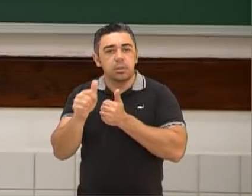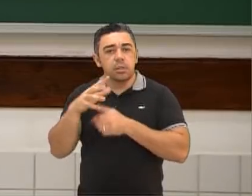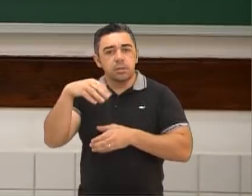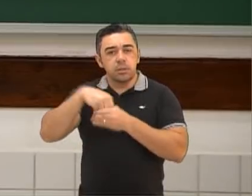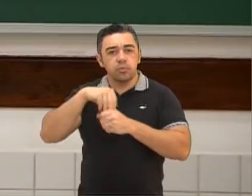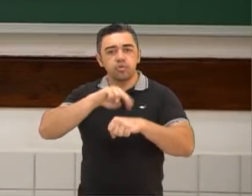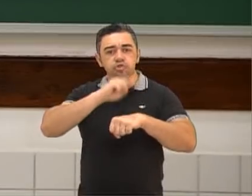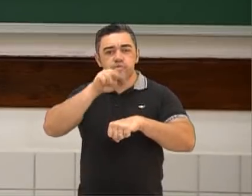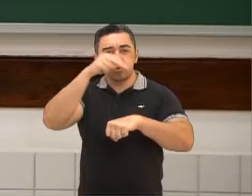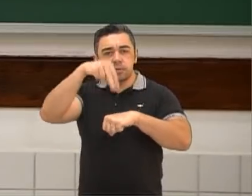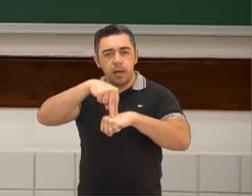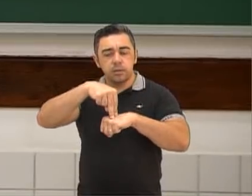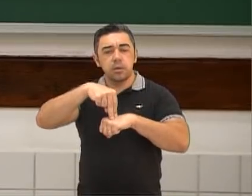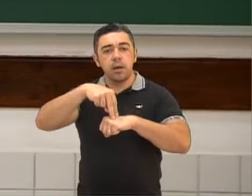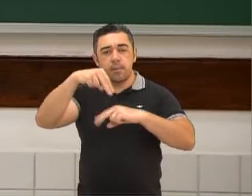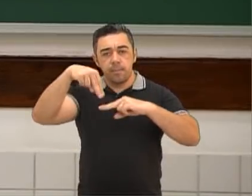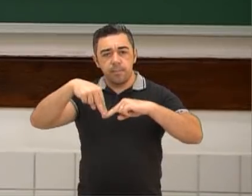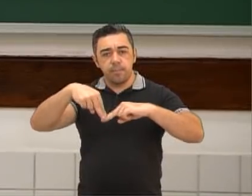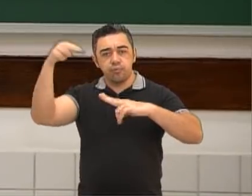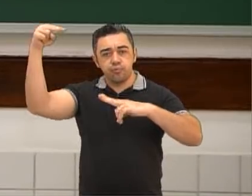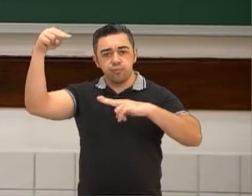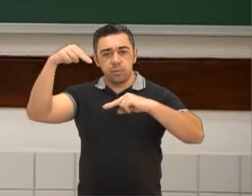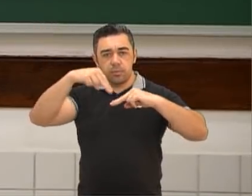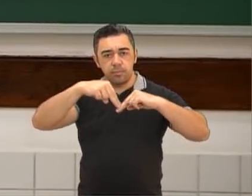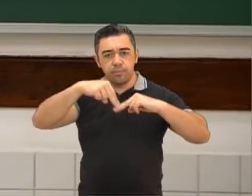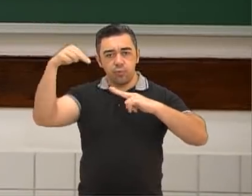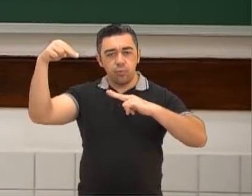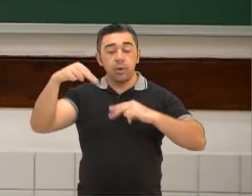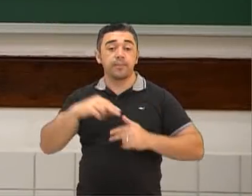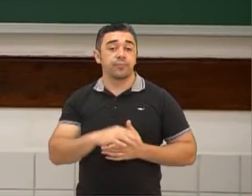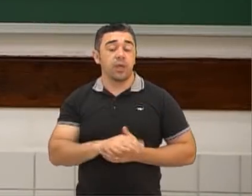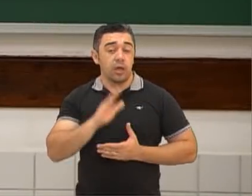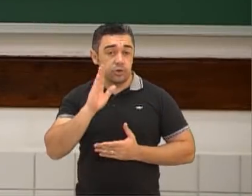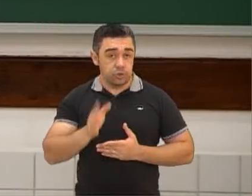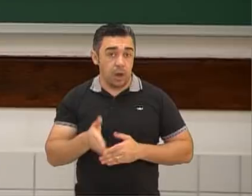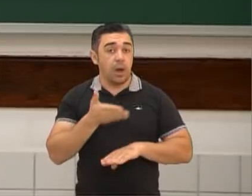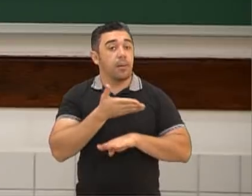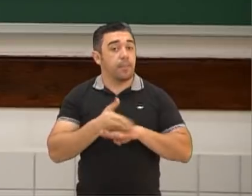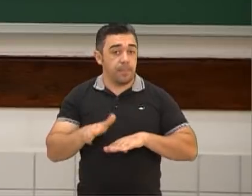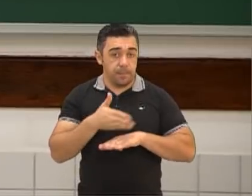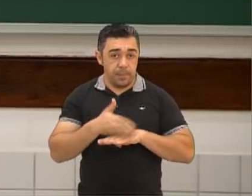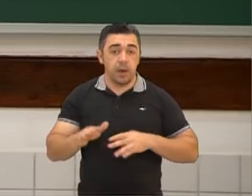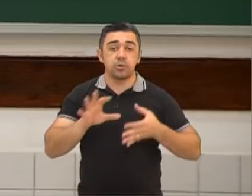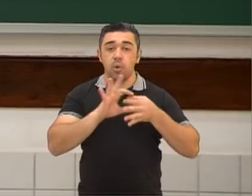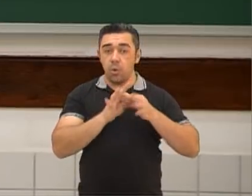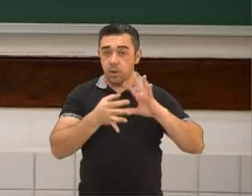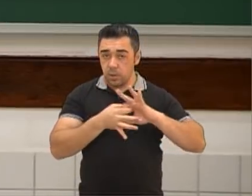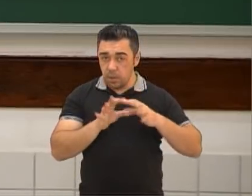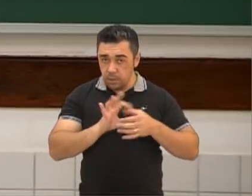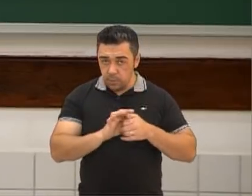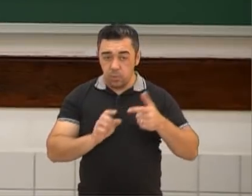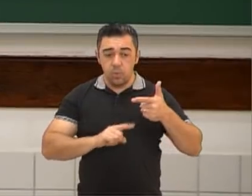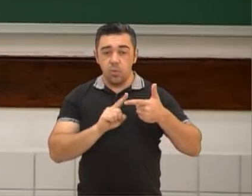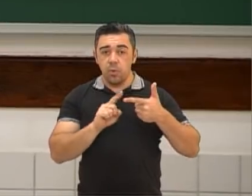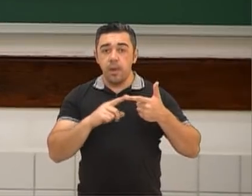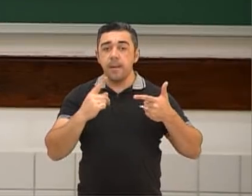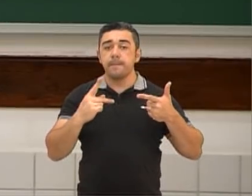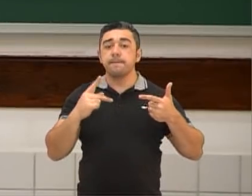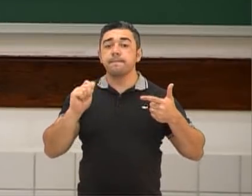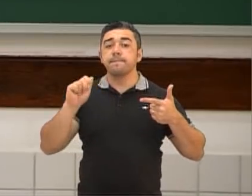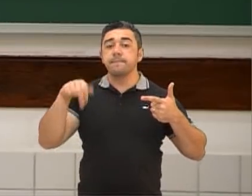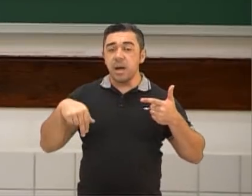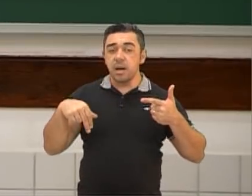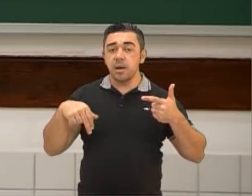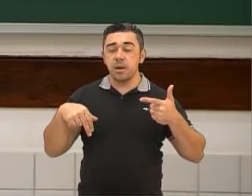ginástica de trampolim. E esse esporte já é praticado nos Jogos Olímpicos, nos Jogos Pan-Americanos, tá? Então, o